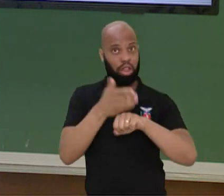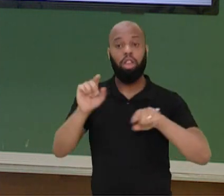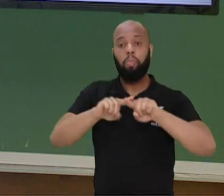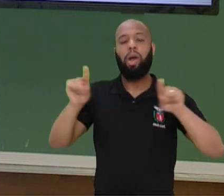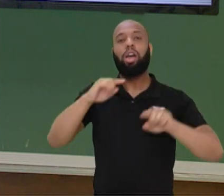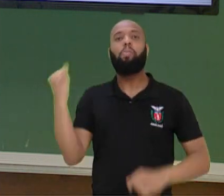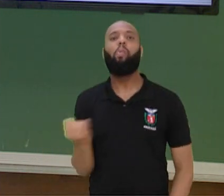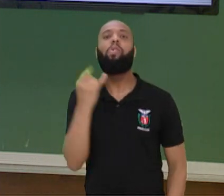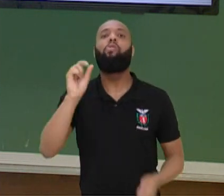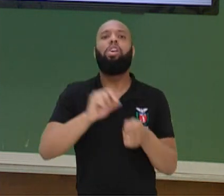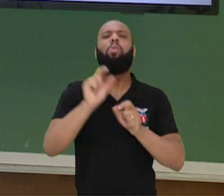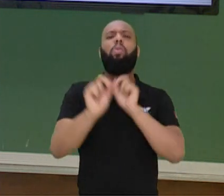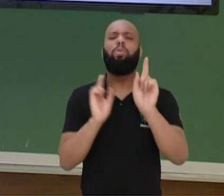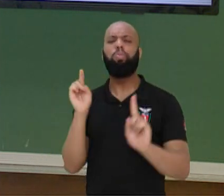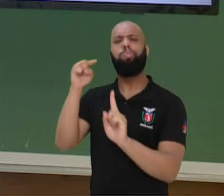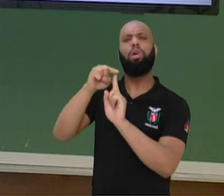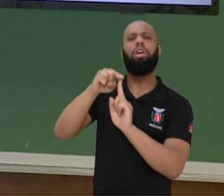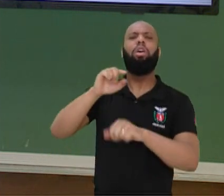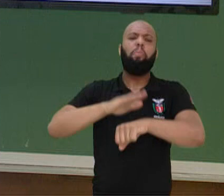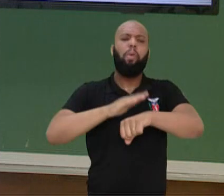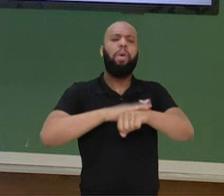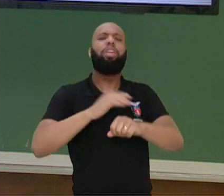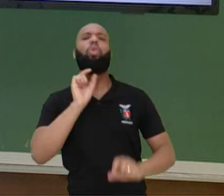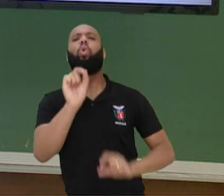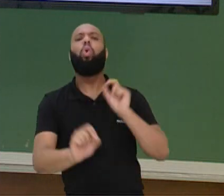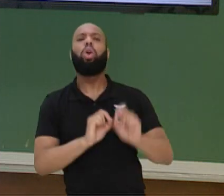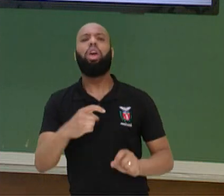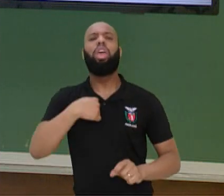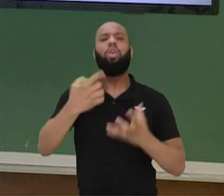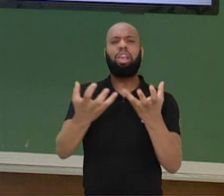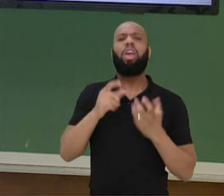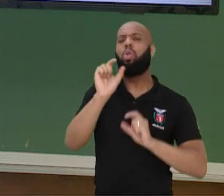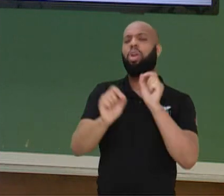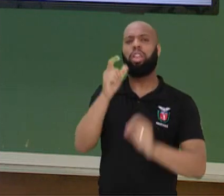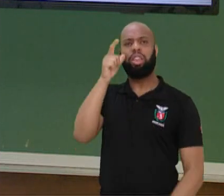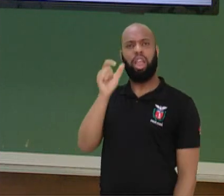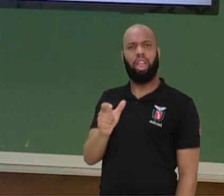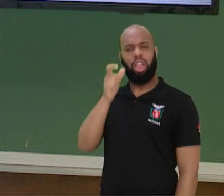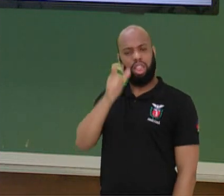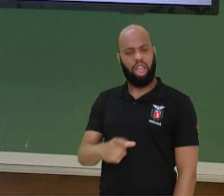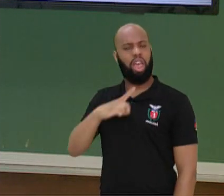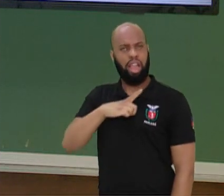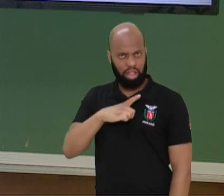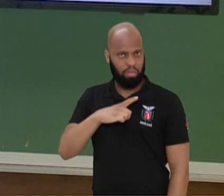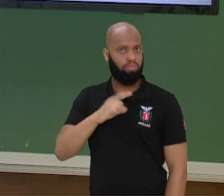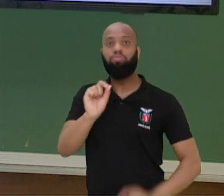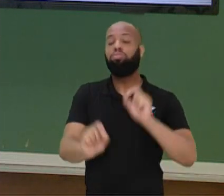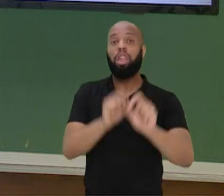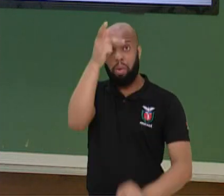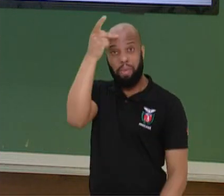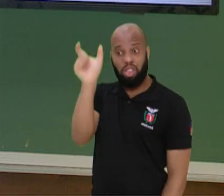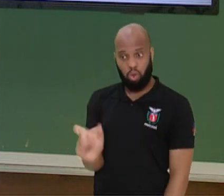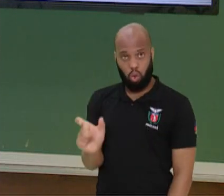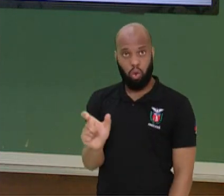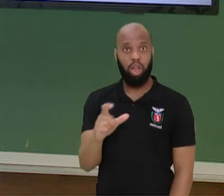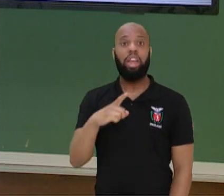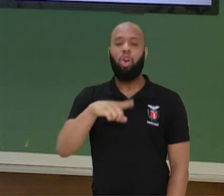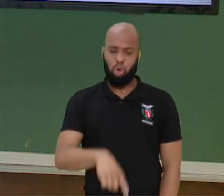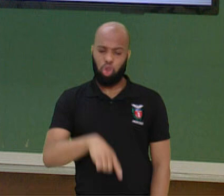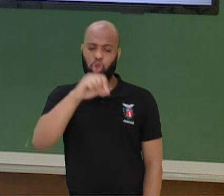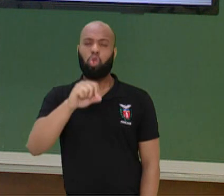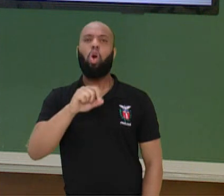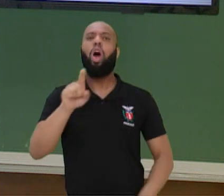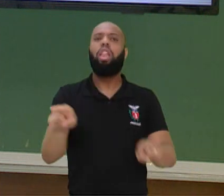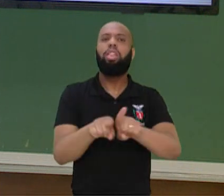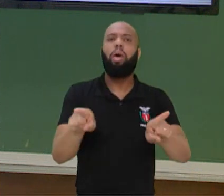Então, no primeiro momento, qual que é o objetivo? Então, o que eu quero com aquele treino? Qual que é o interesse da pessoa? Escolha dos